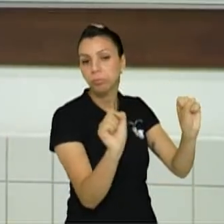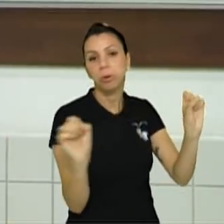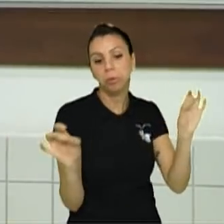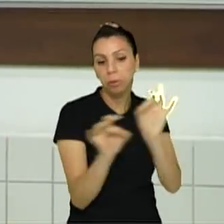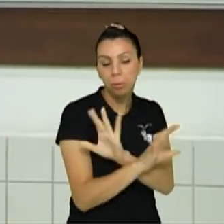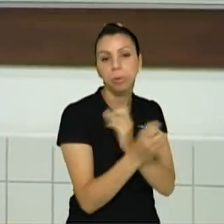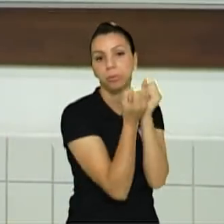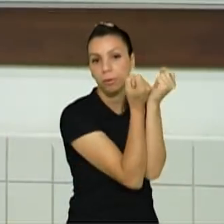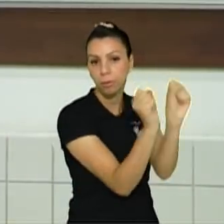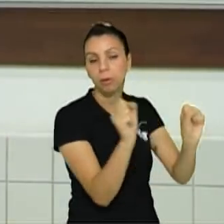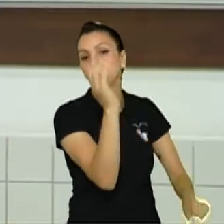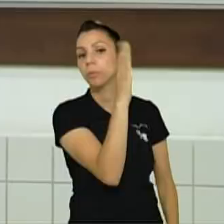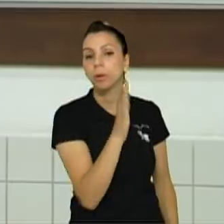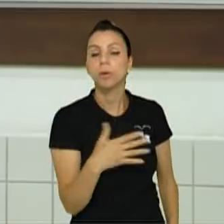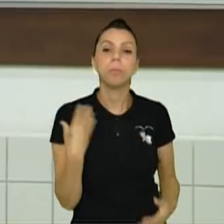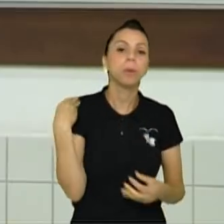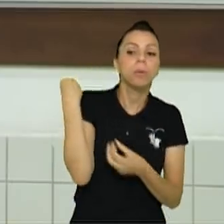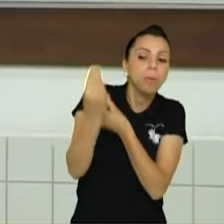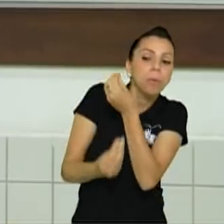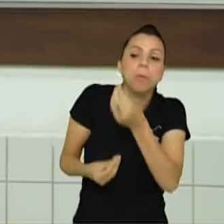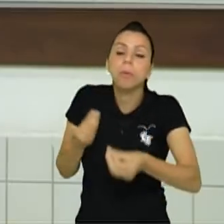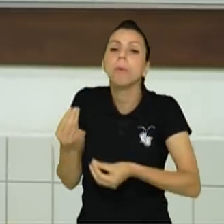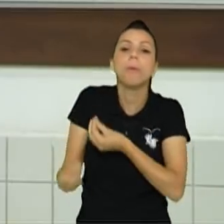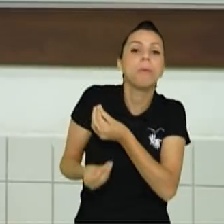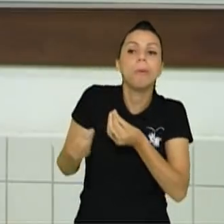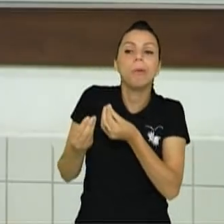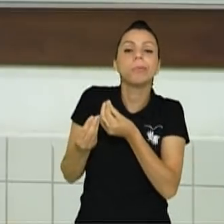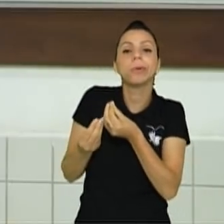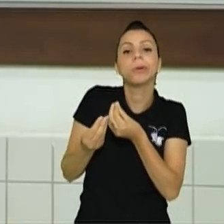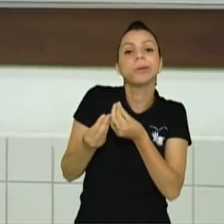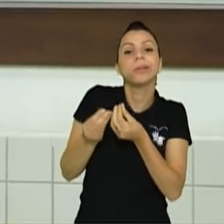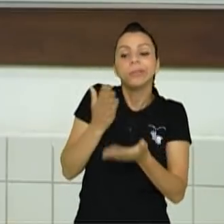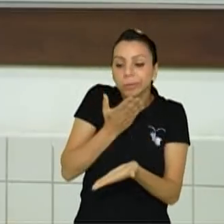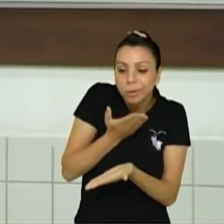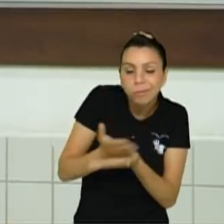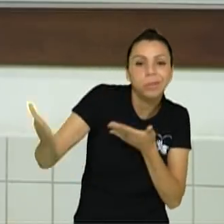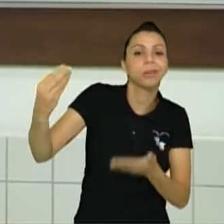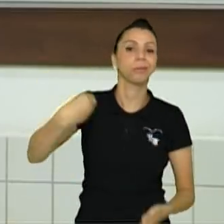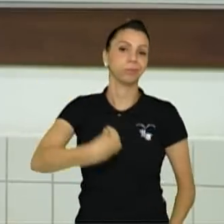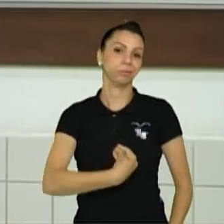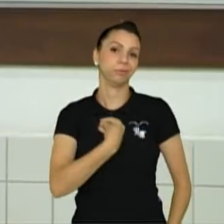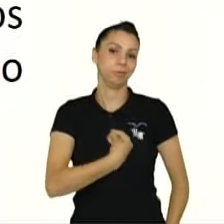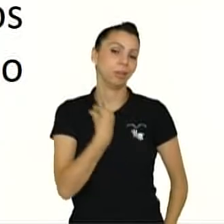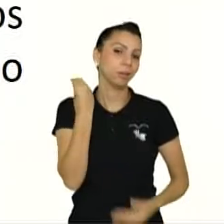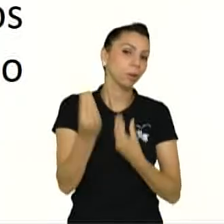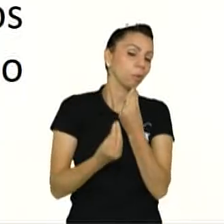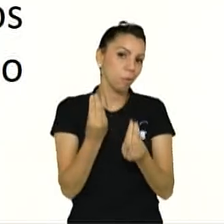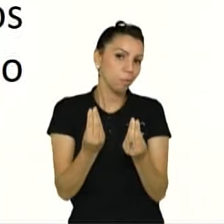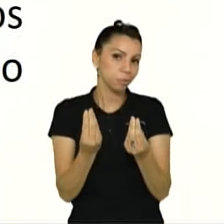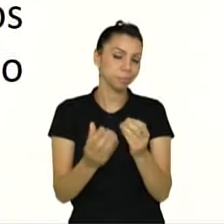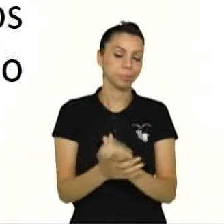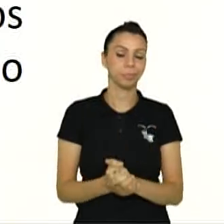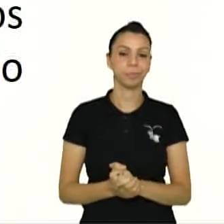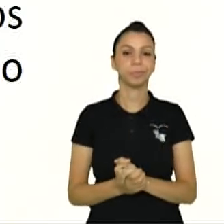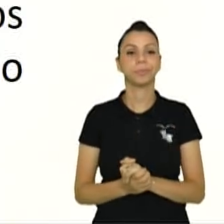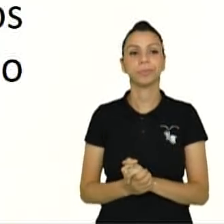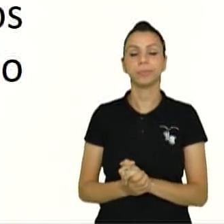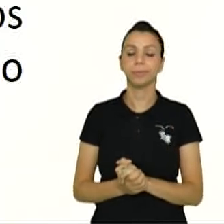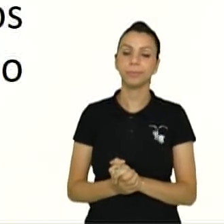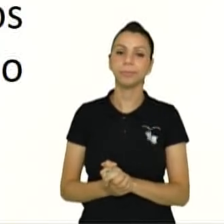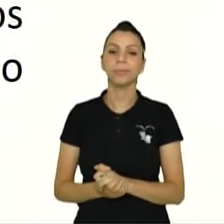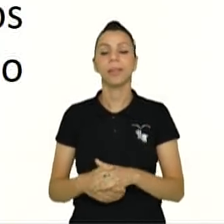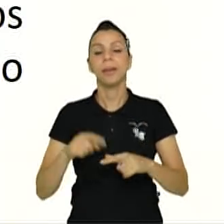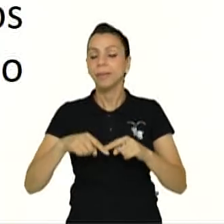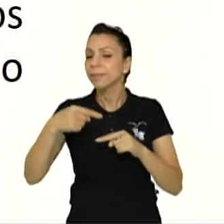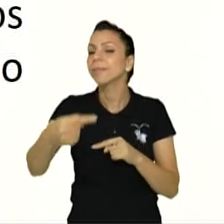no Brasil, como eles recomeçaram a sua vida? E aqui, gente, depois de toda a